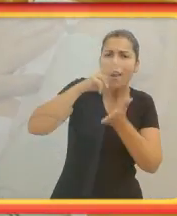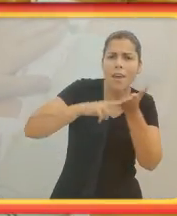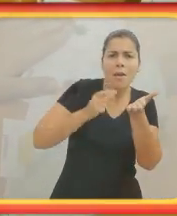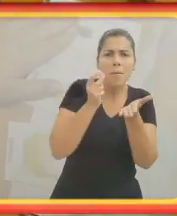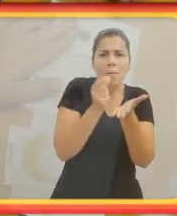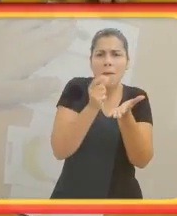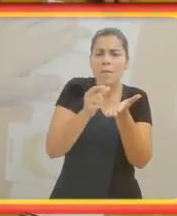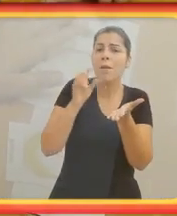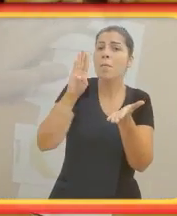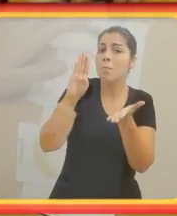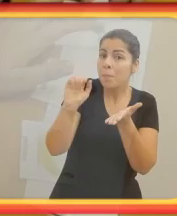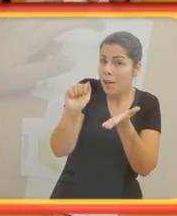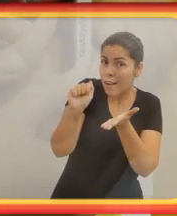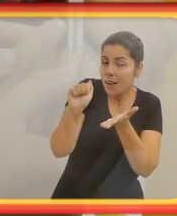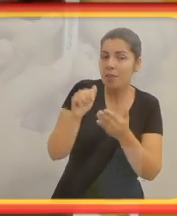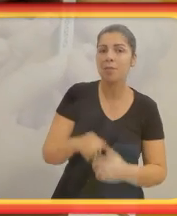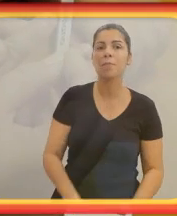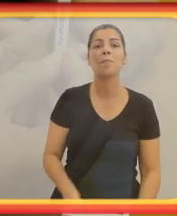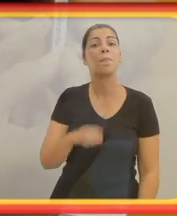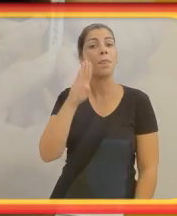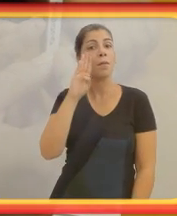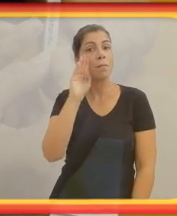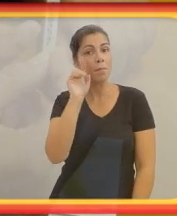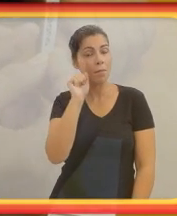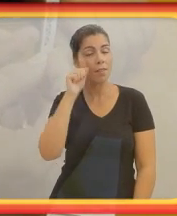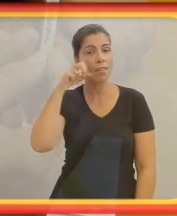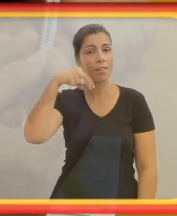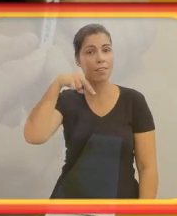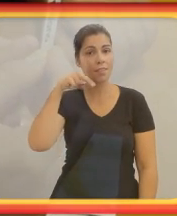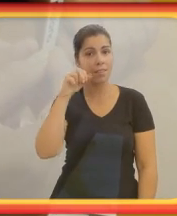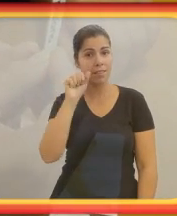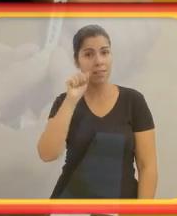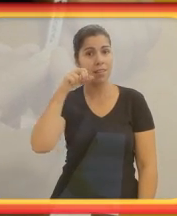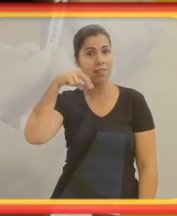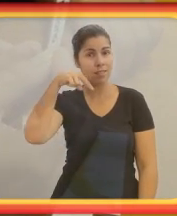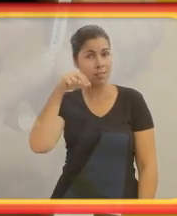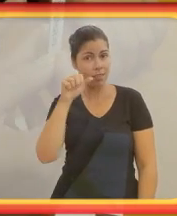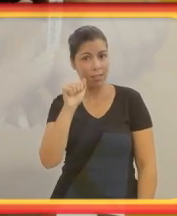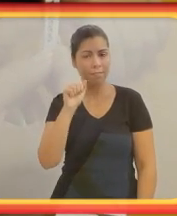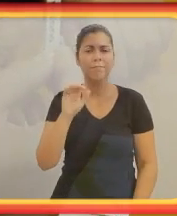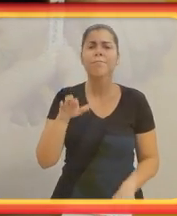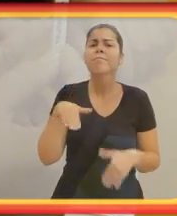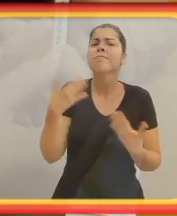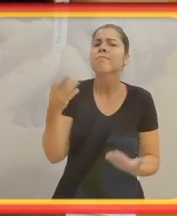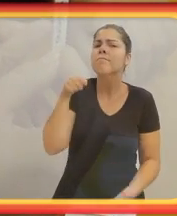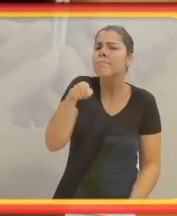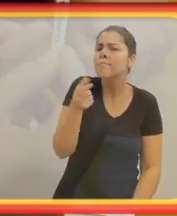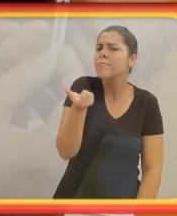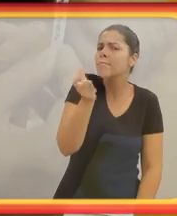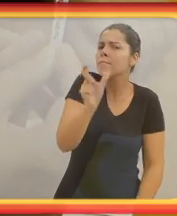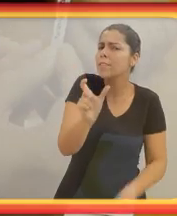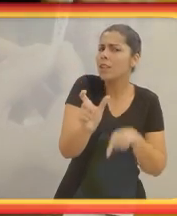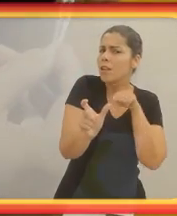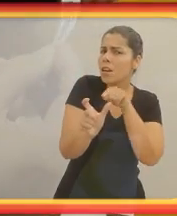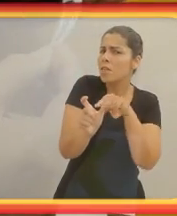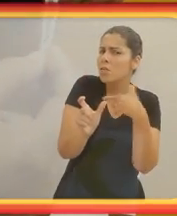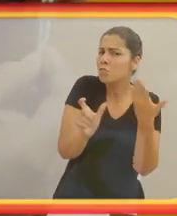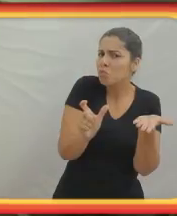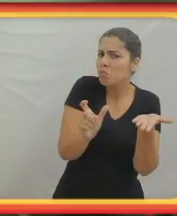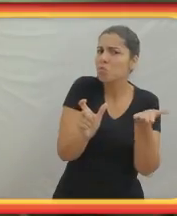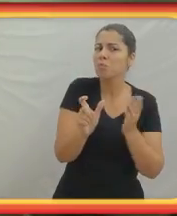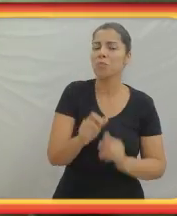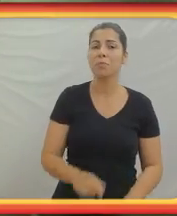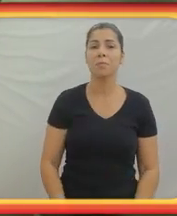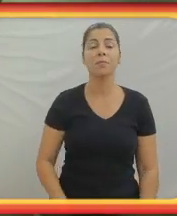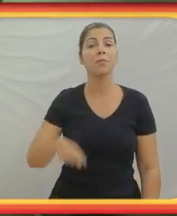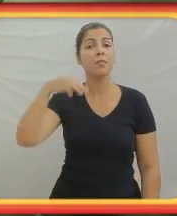Que bem has leído. Leia a palavra. Leia a palavra. Ba. Pla. Banana.